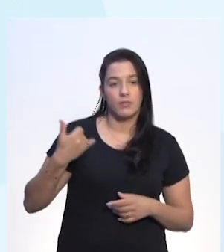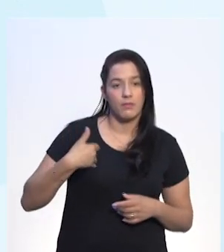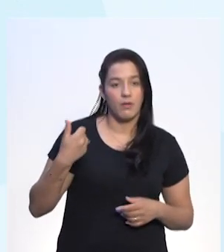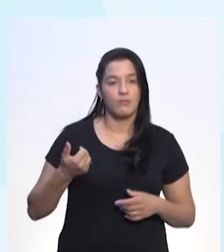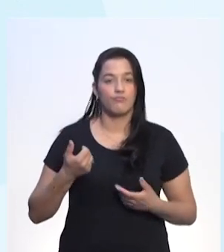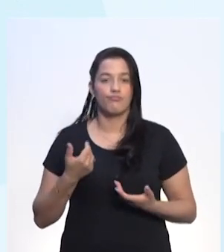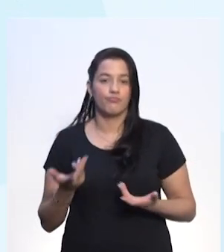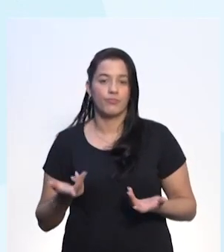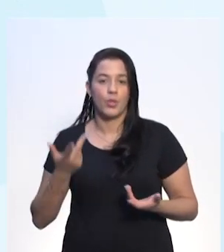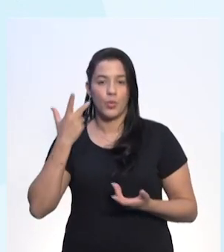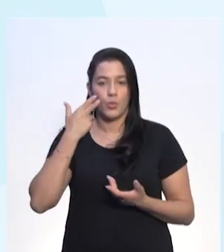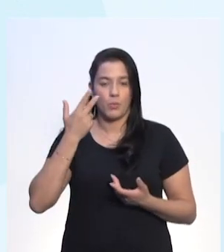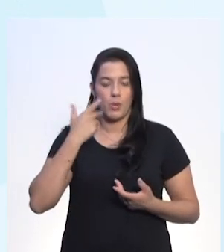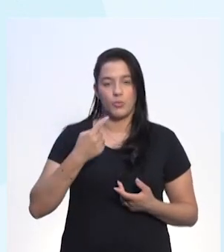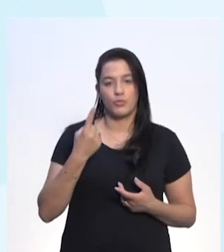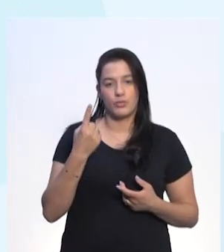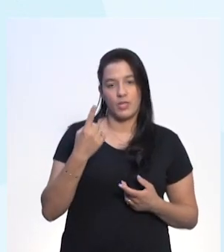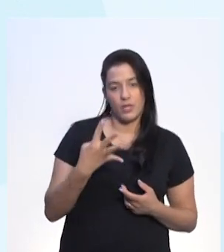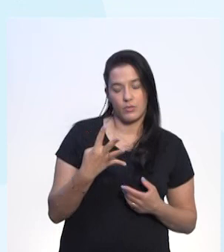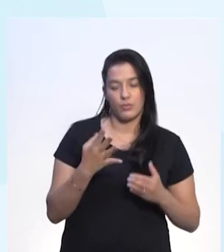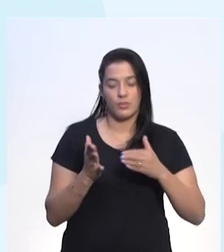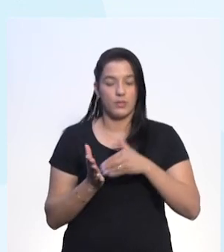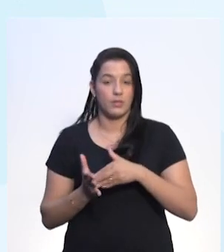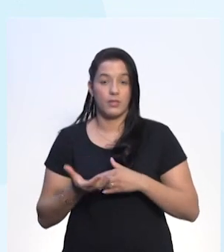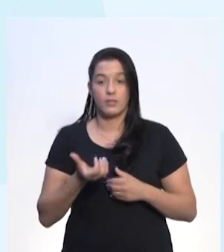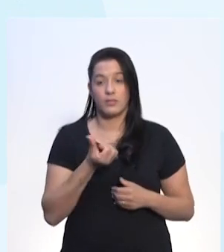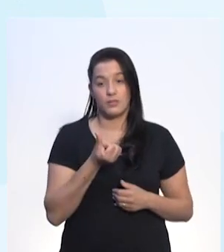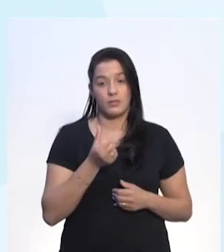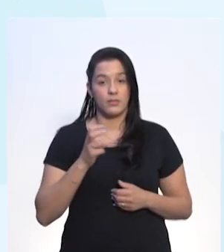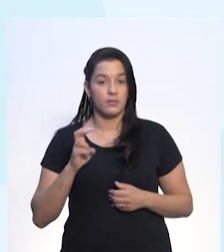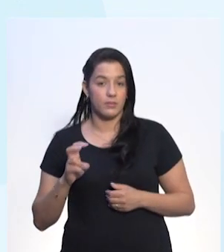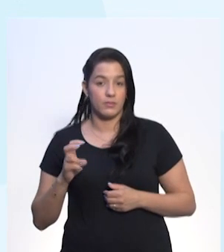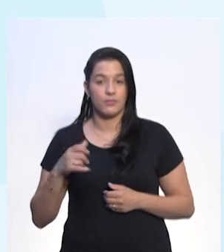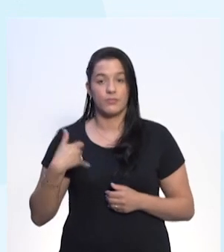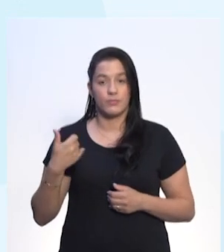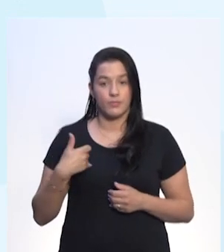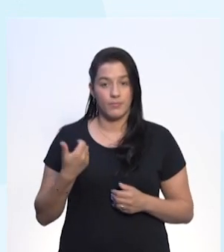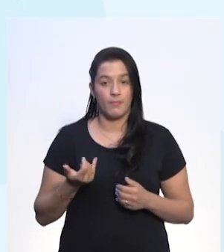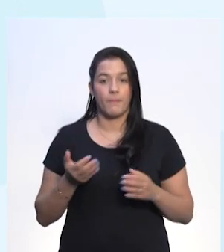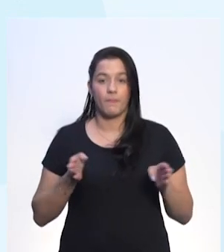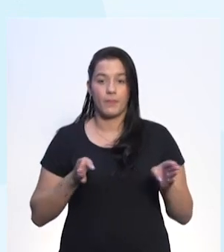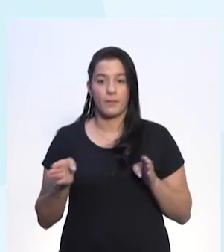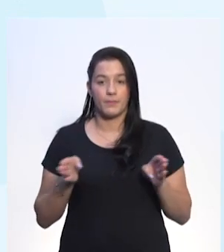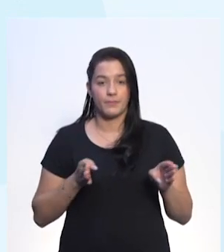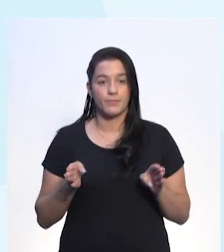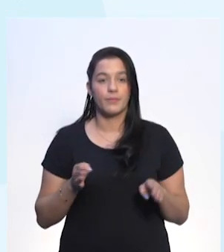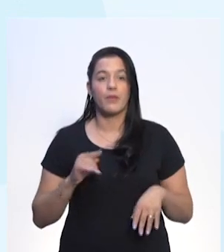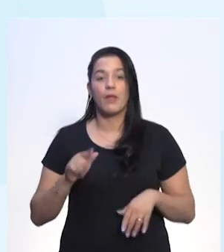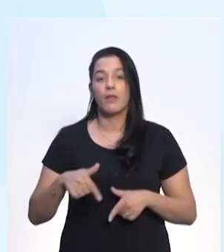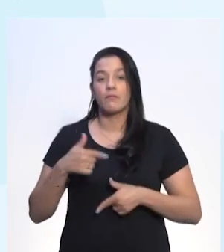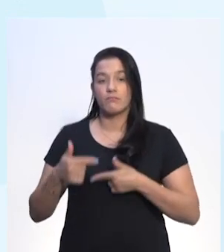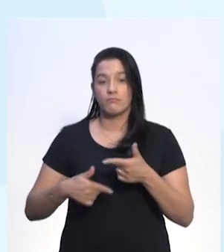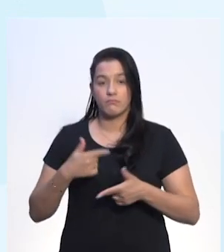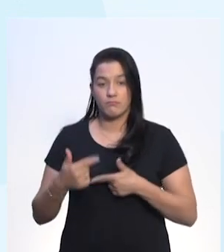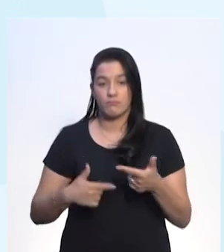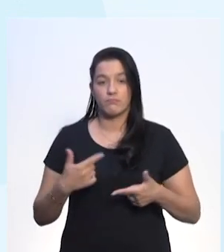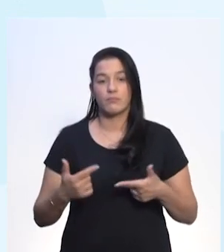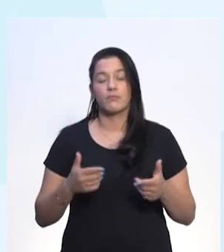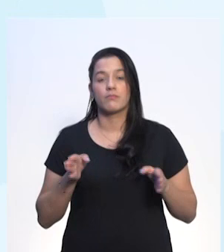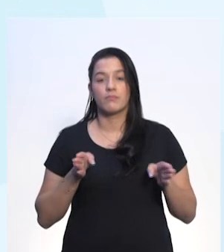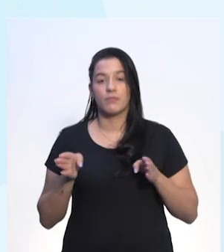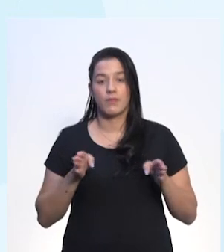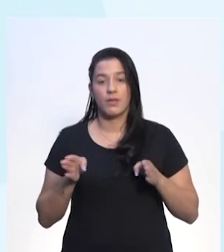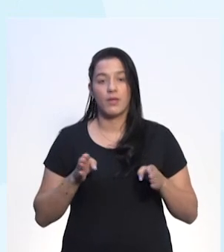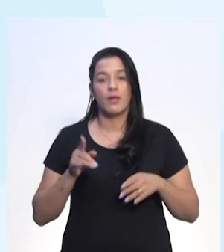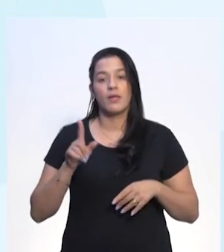contar, por exemplo, com criança de colo, porque eles não trabalham. Né? Então, é justamente incluídas nessa faixa que a